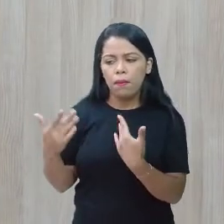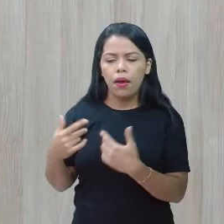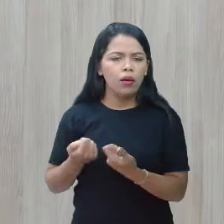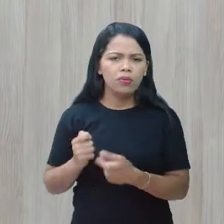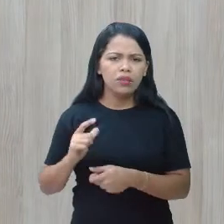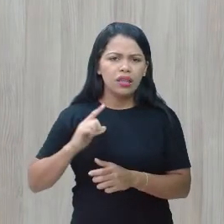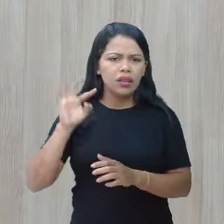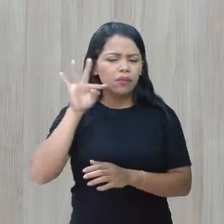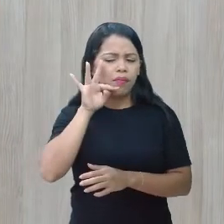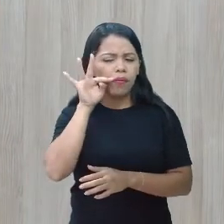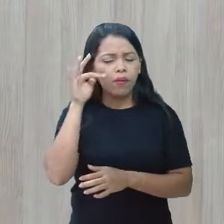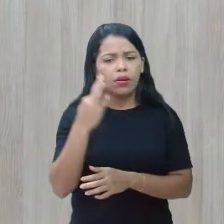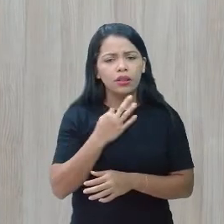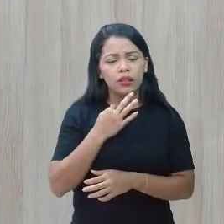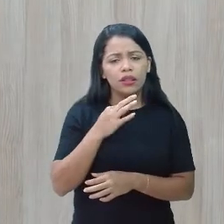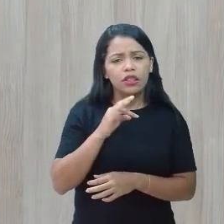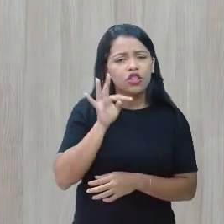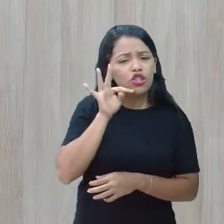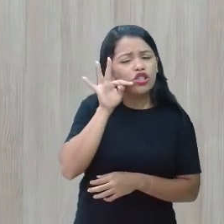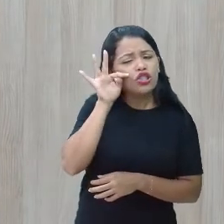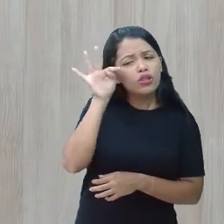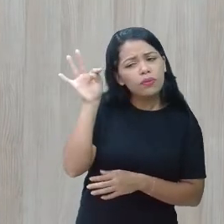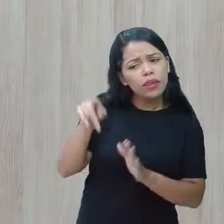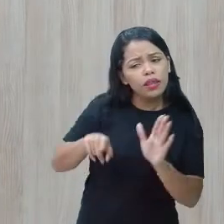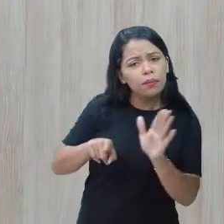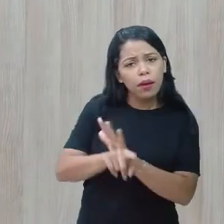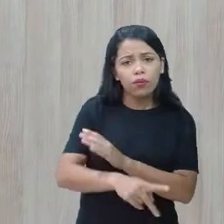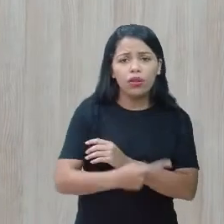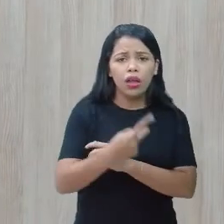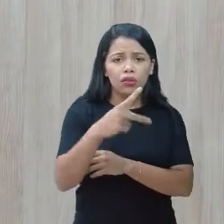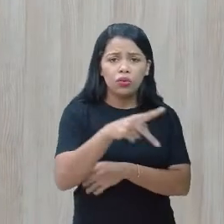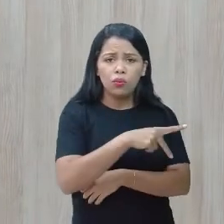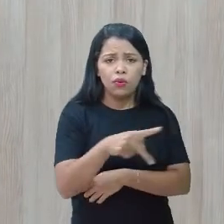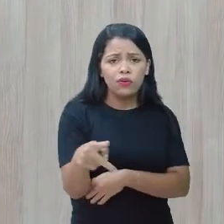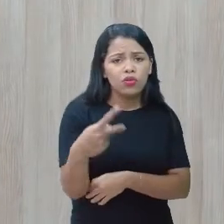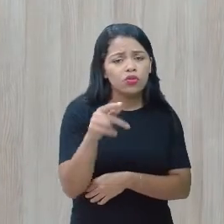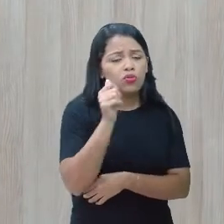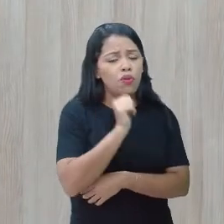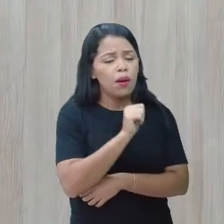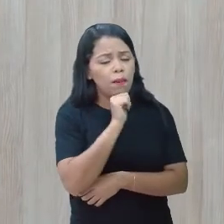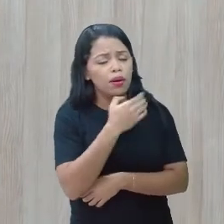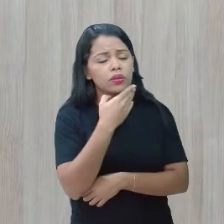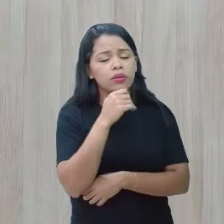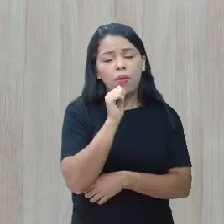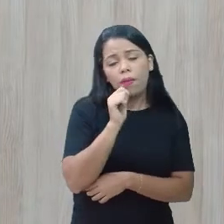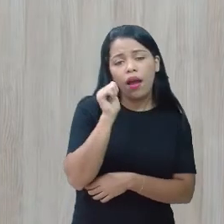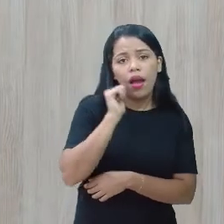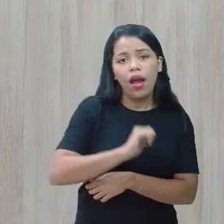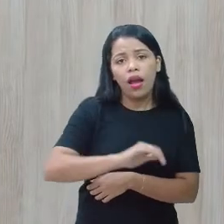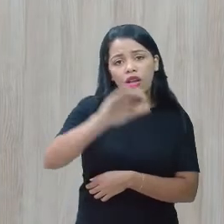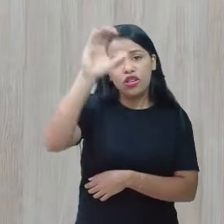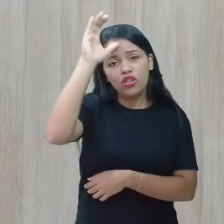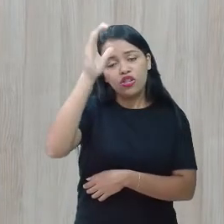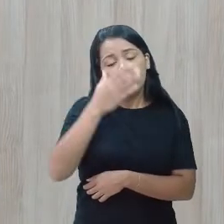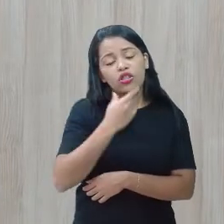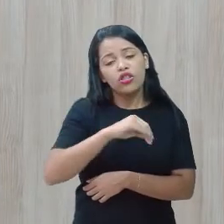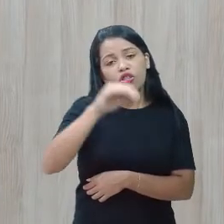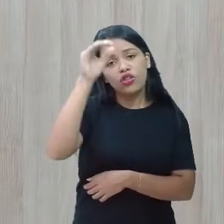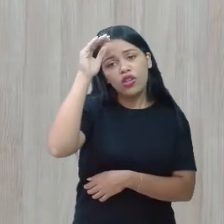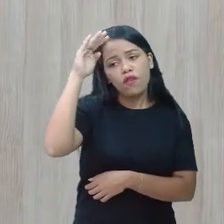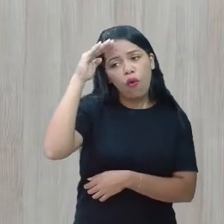de perguntar à sua professora, à sua mãe, ao seu pai, a uma tia, um tio que você tem confiança